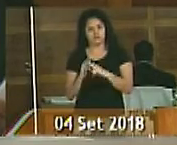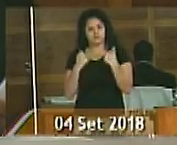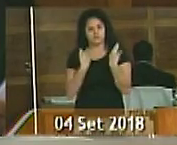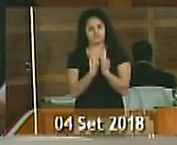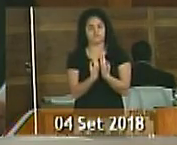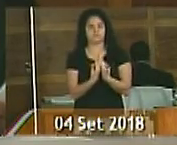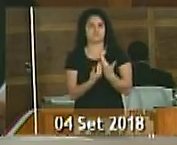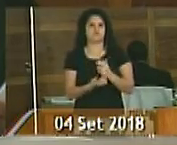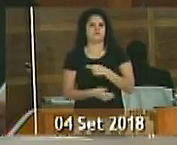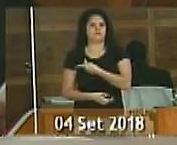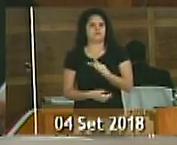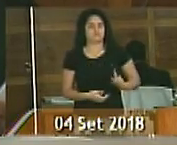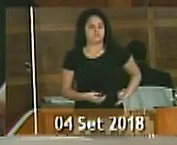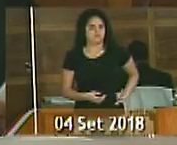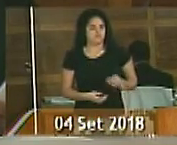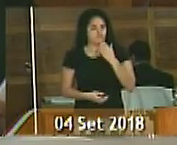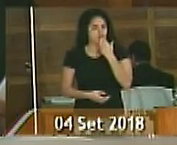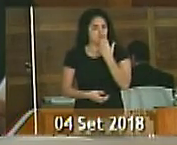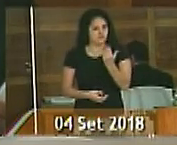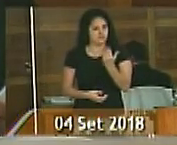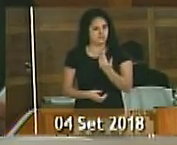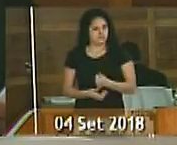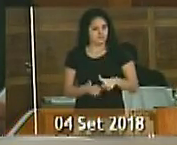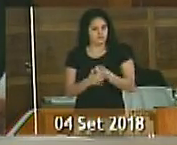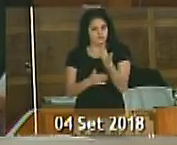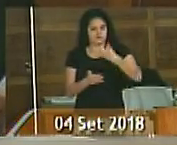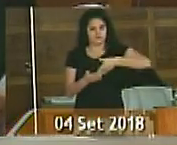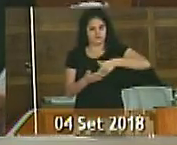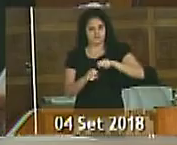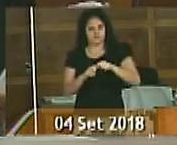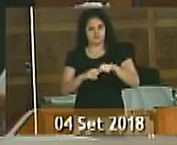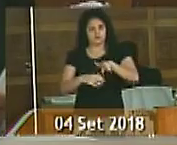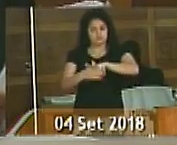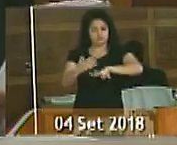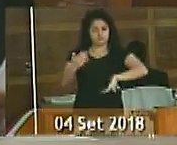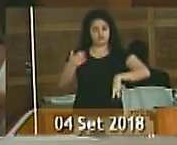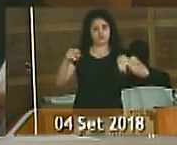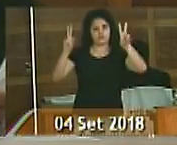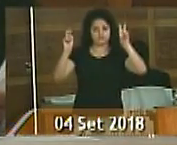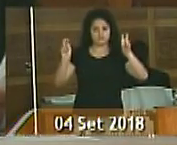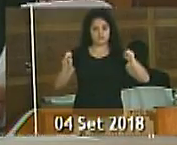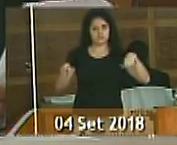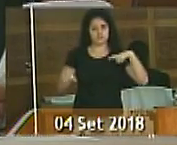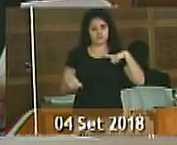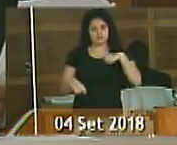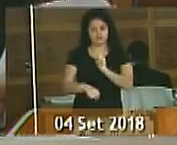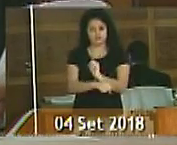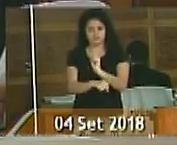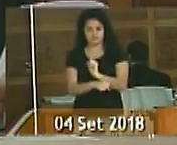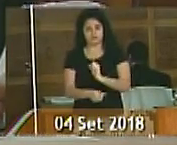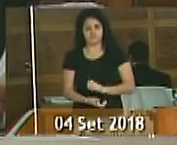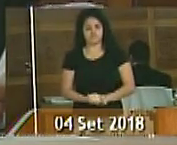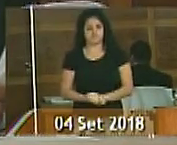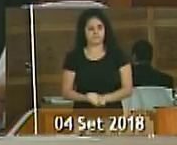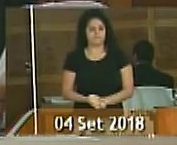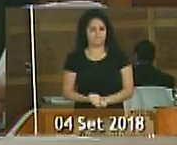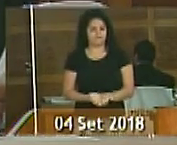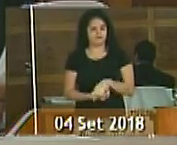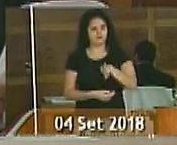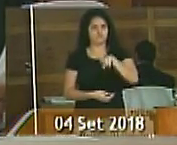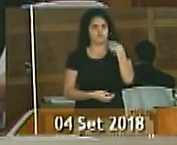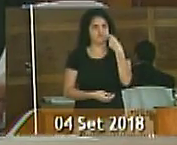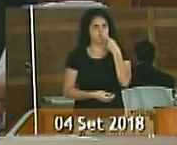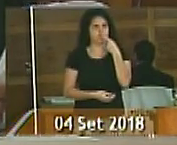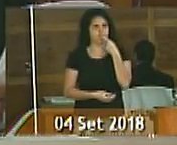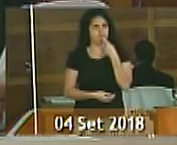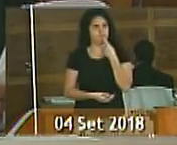sessão, o senhor presidente solicitou ao primeiro secretário que procedesse à leitura das matérias constantes no expediente. Fizeram uso